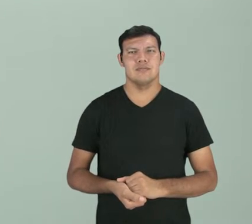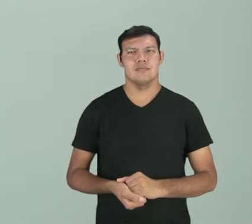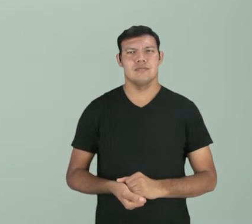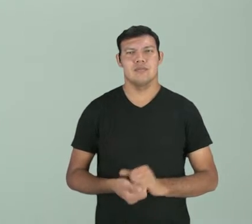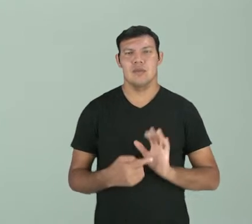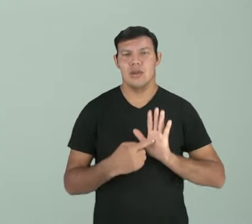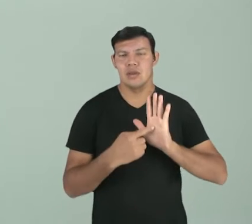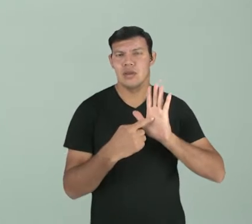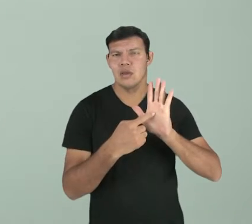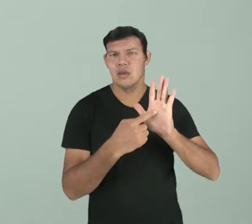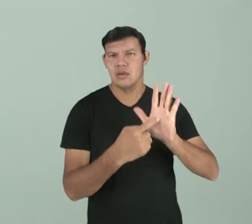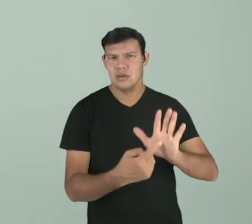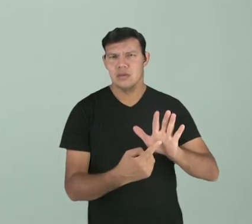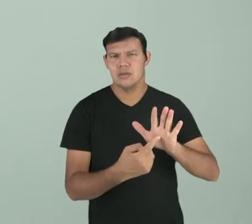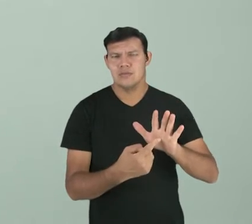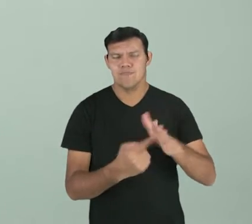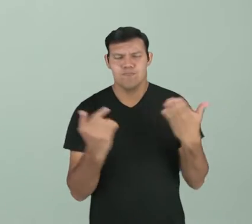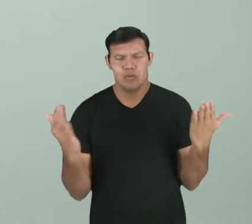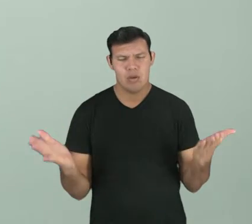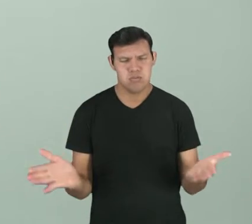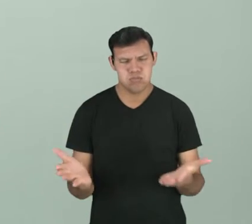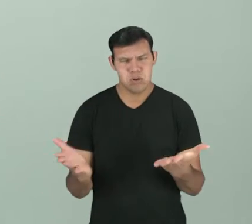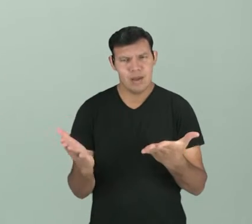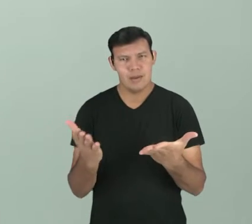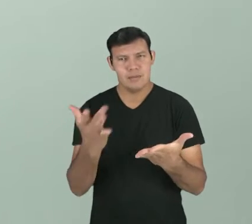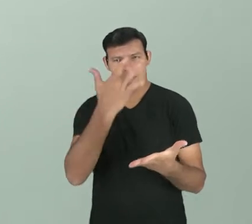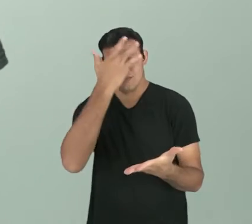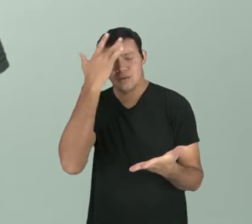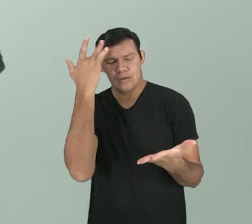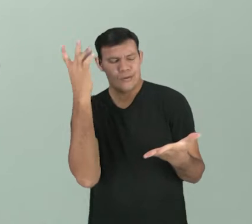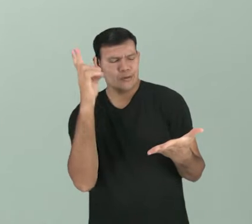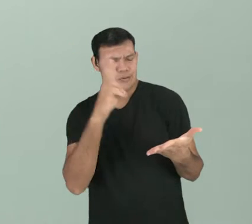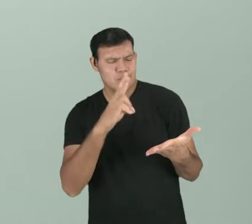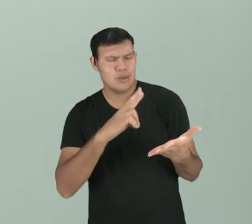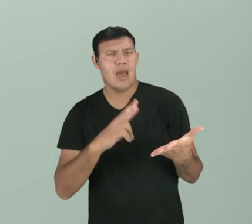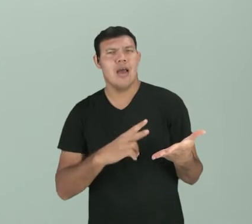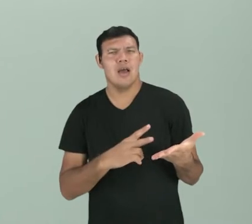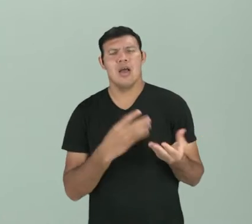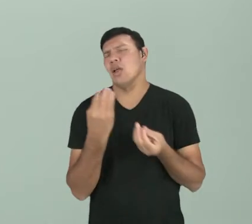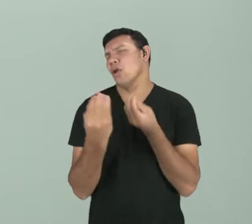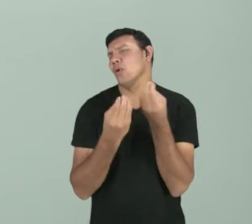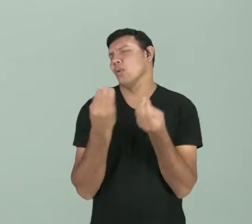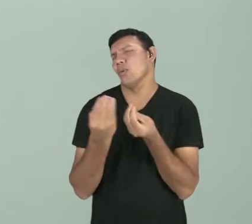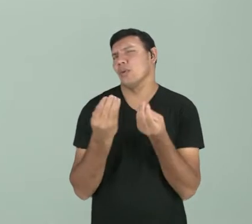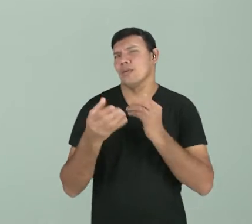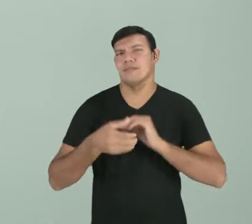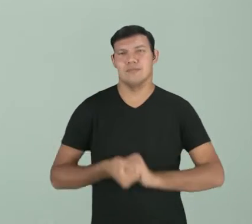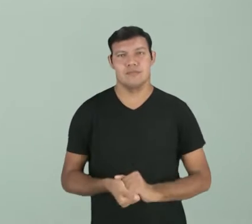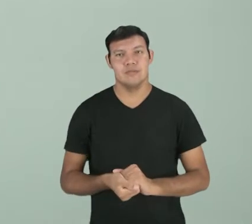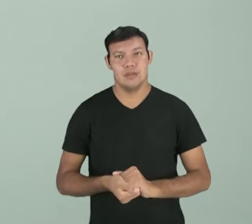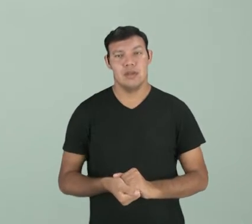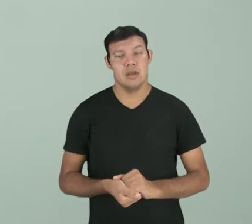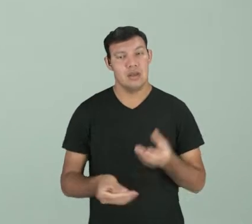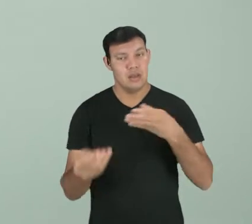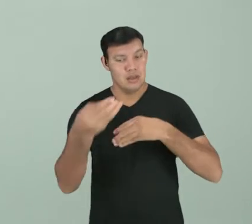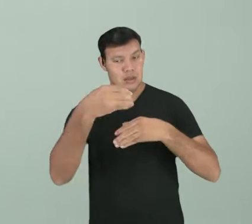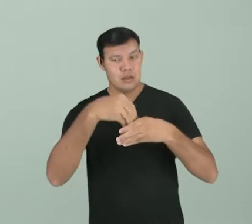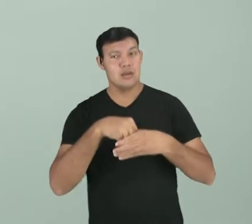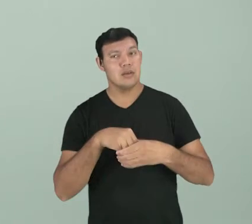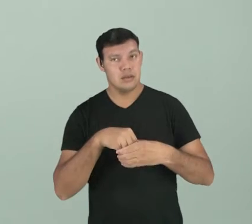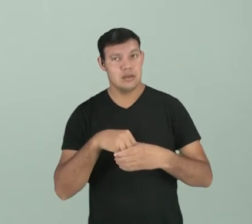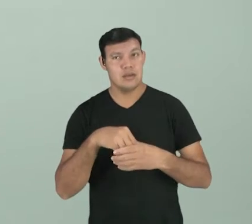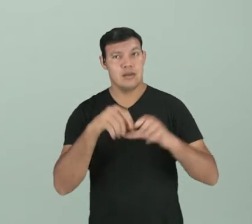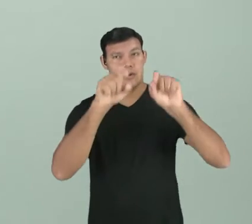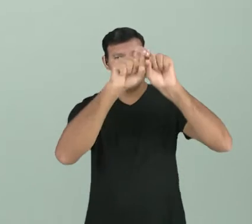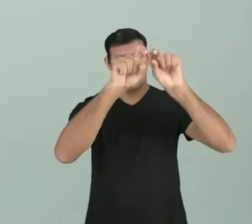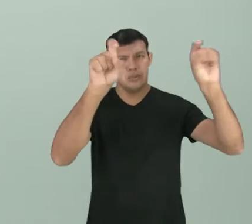que traz uma inspiração para quem lê, né? E como estava aí a Europa nesse período, né? Dentro da prosa, a